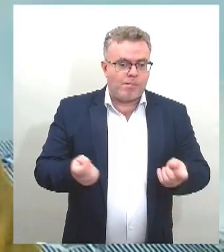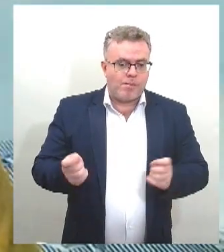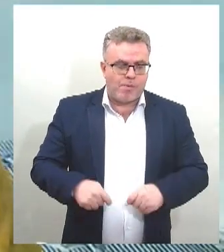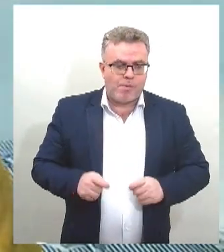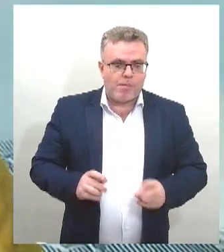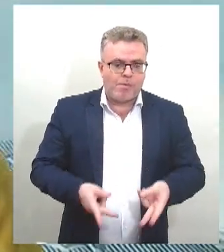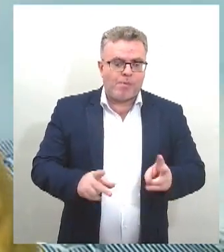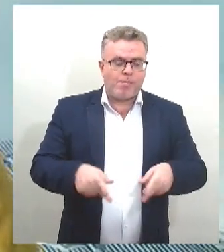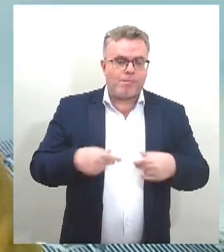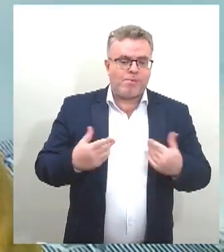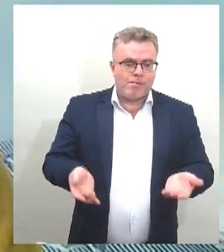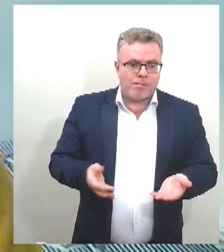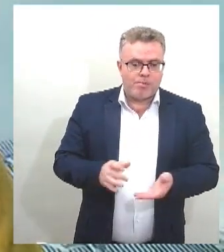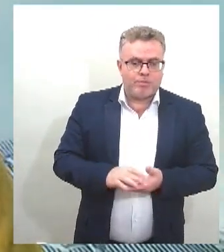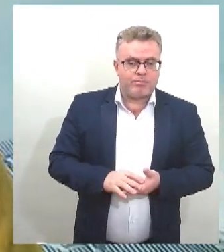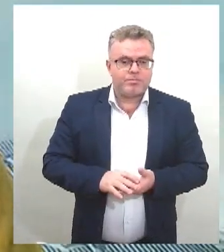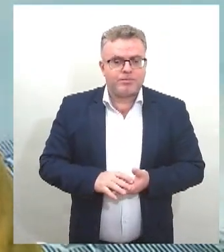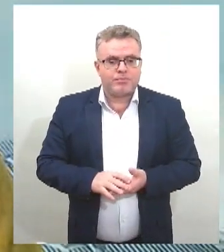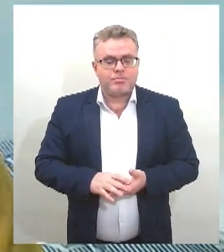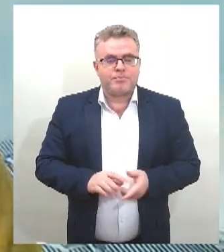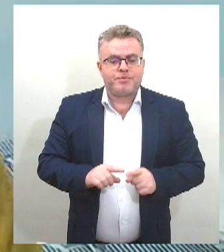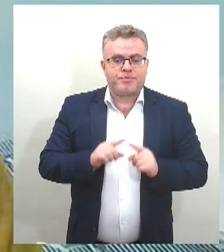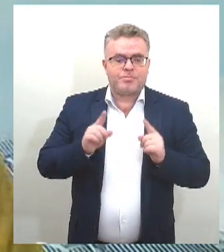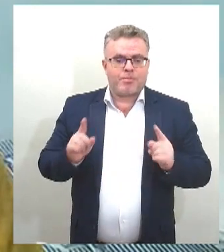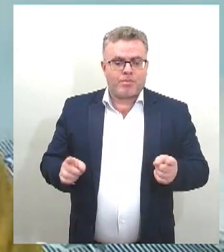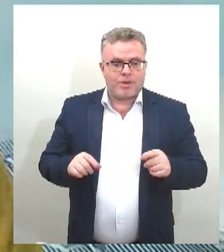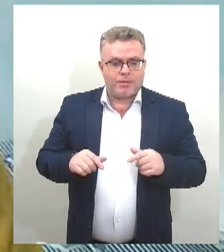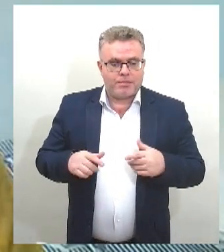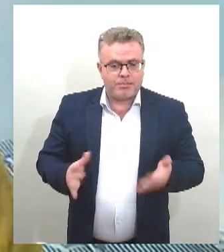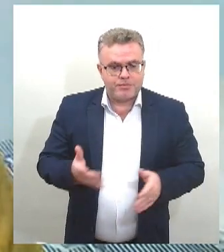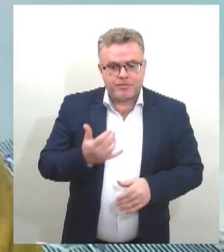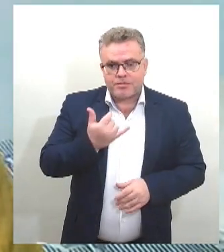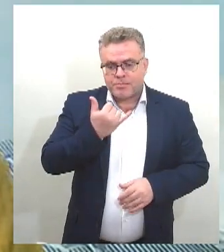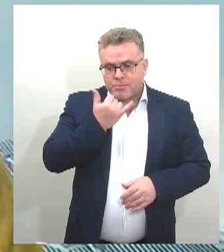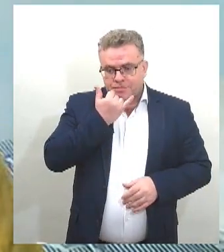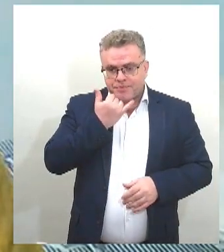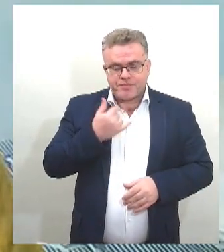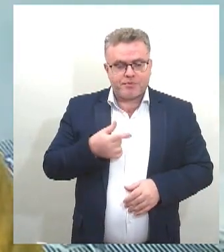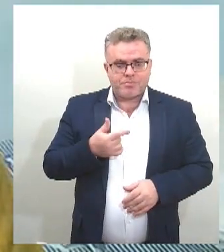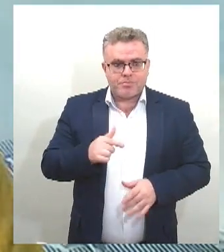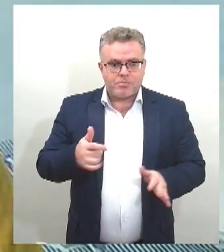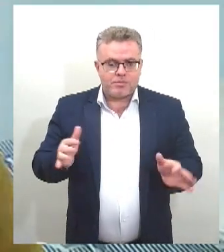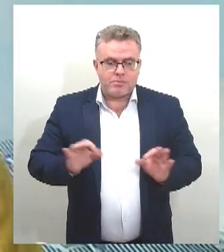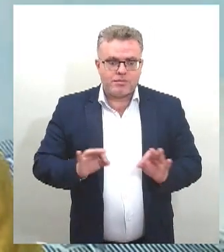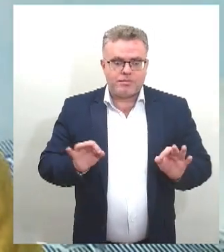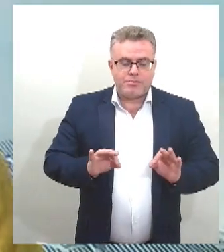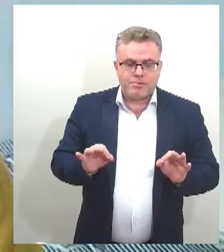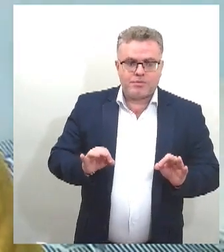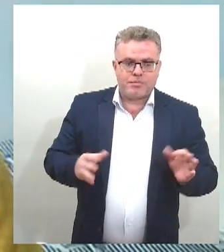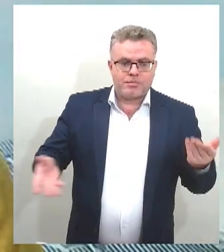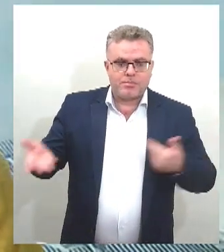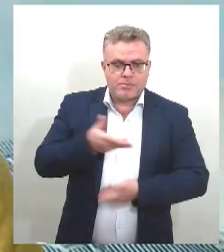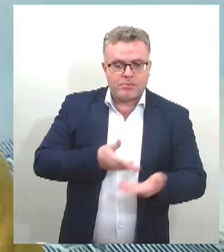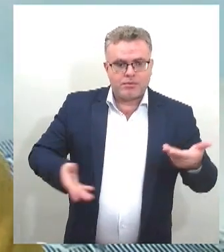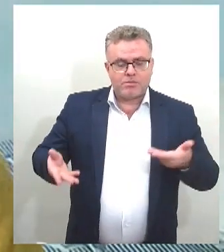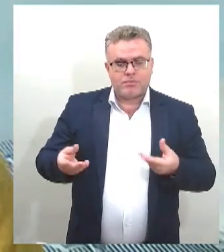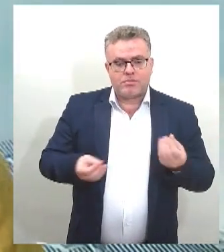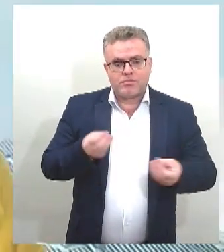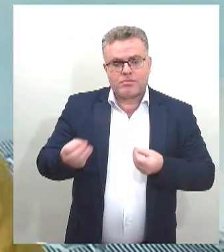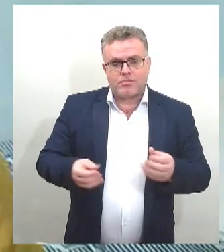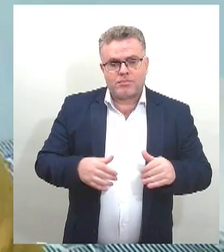do povo. Mas, infelizmente, não houve a participação popular, né? O que aconteceu foi um golpe